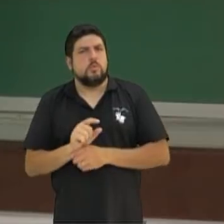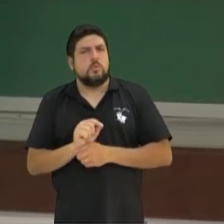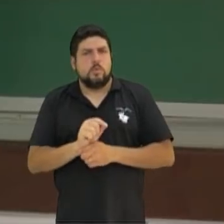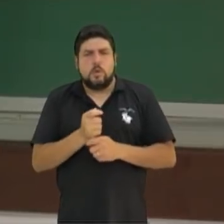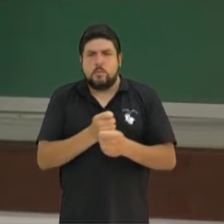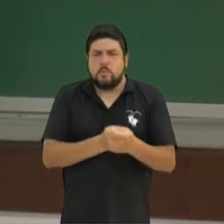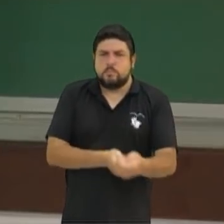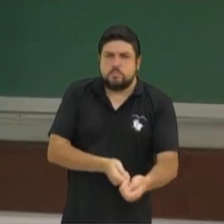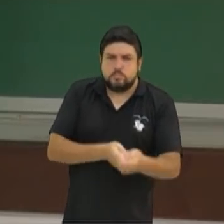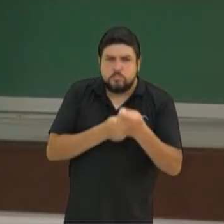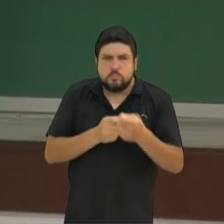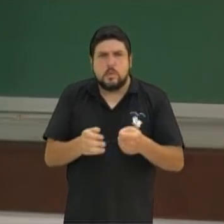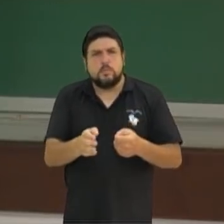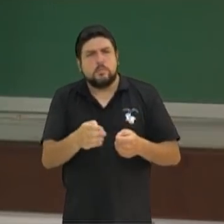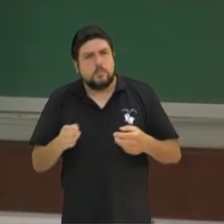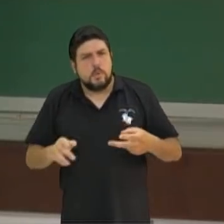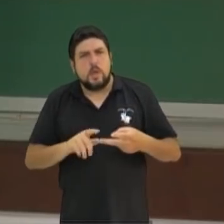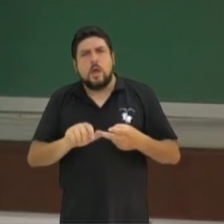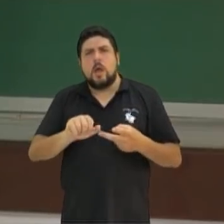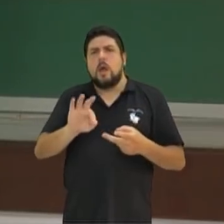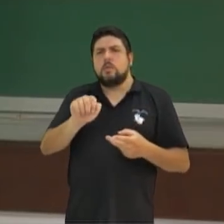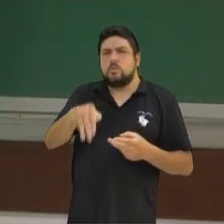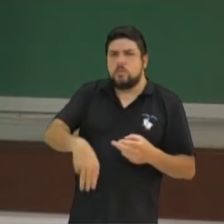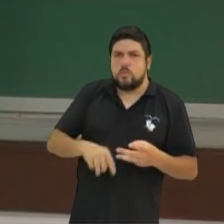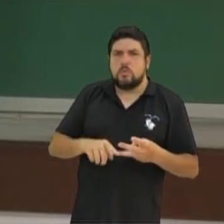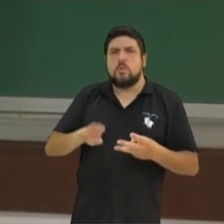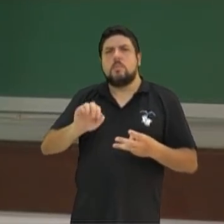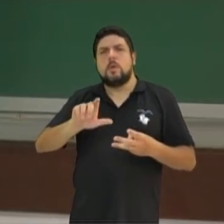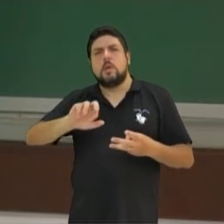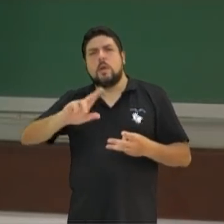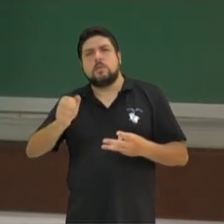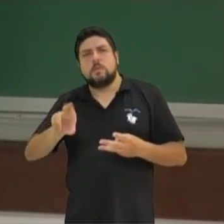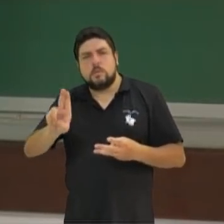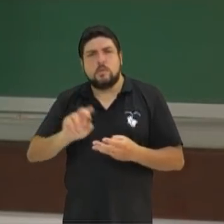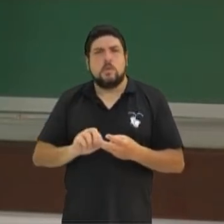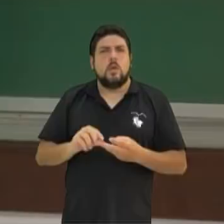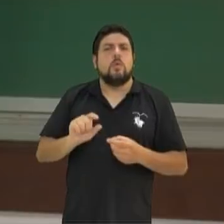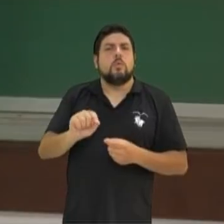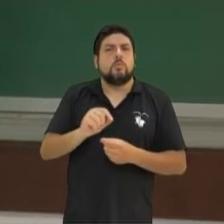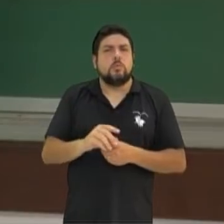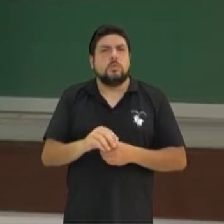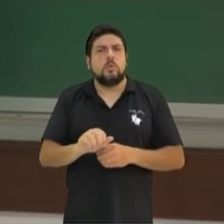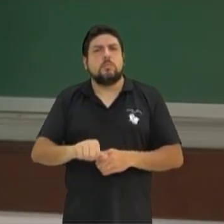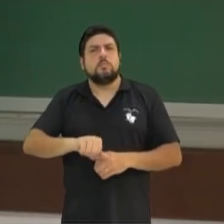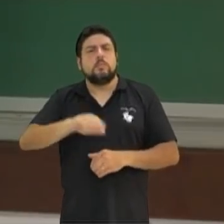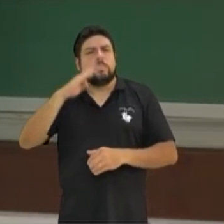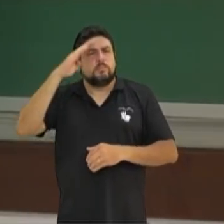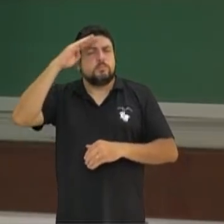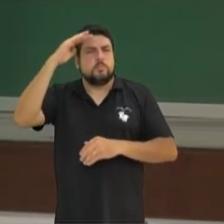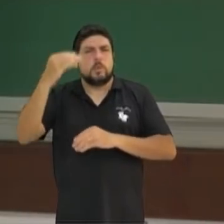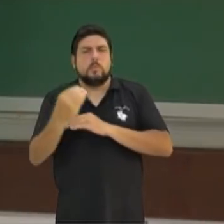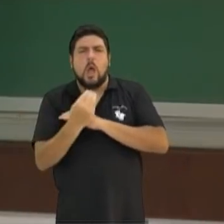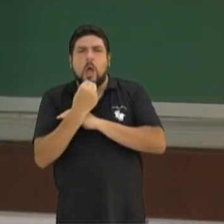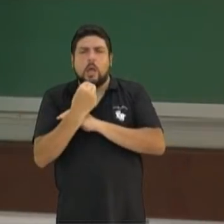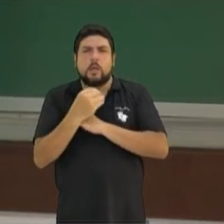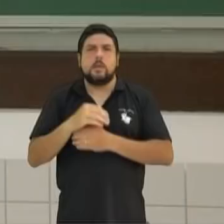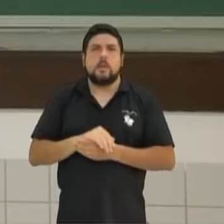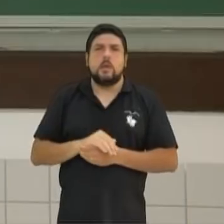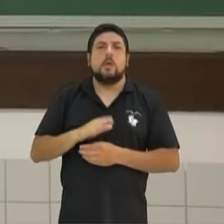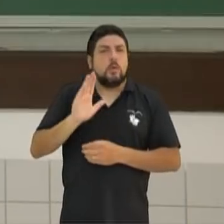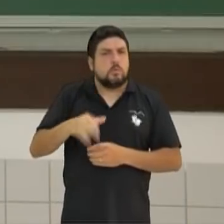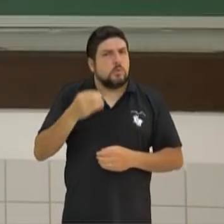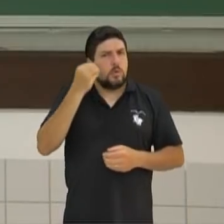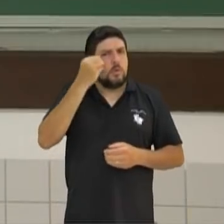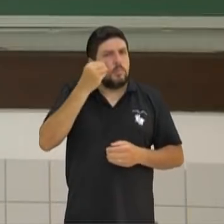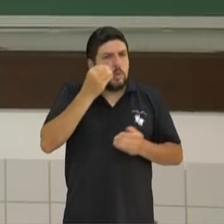da sardinha, do atum, do bacalhau, como principal fonte de alimentação. Então eles já tinham uma experiência de navegação. Não